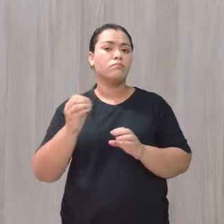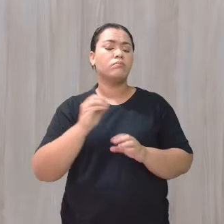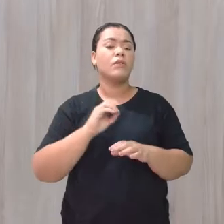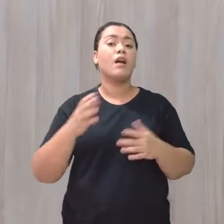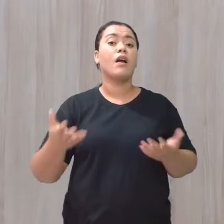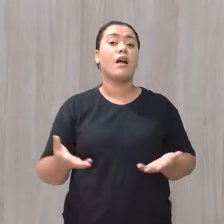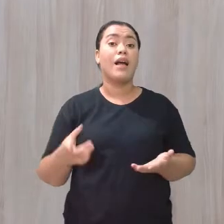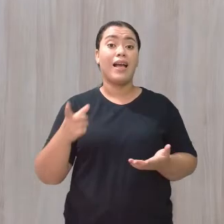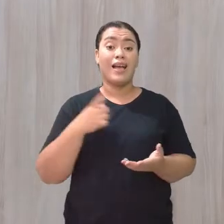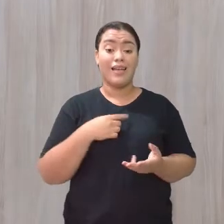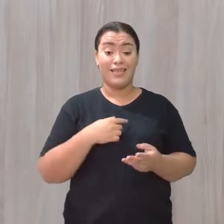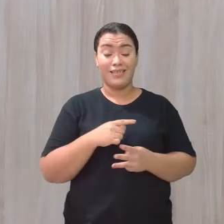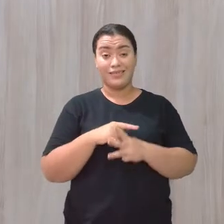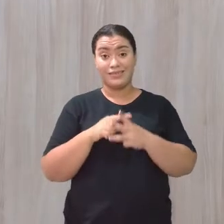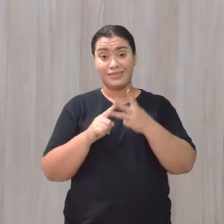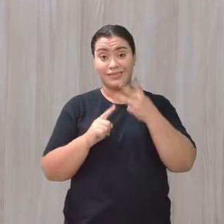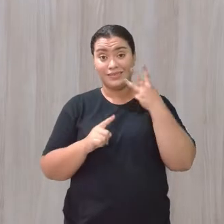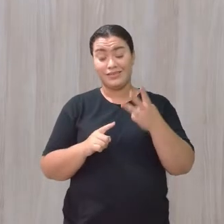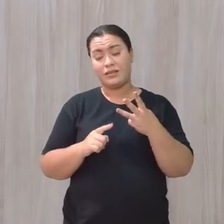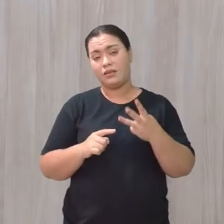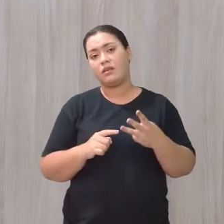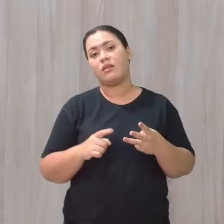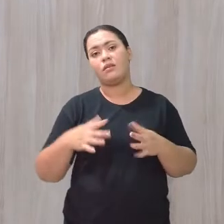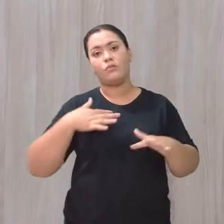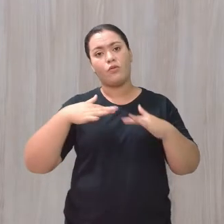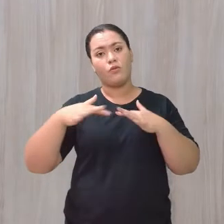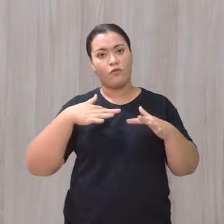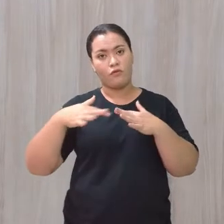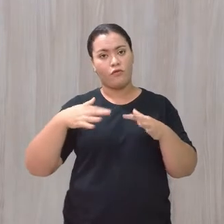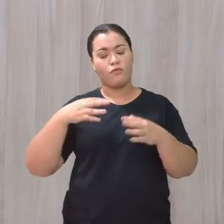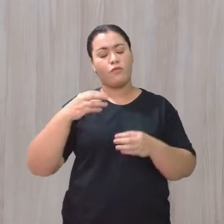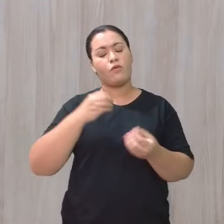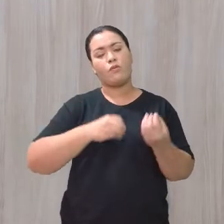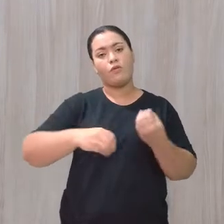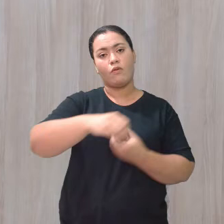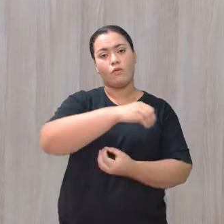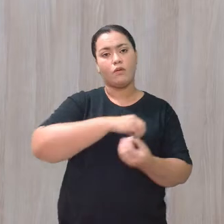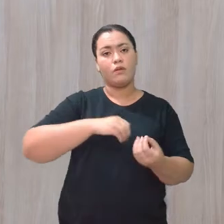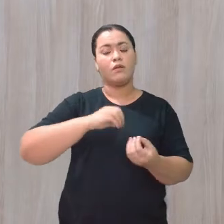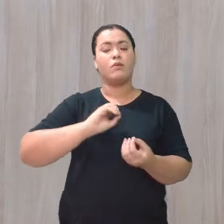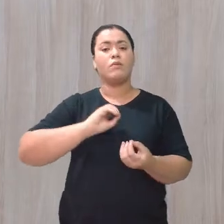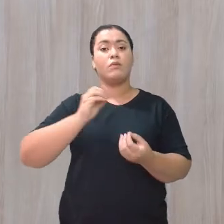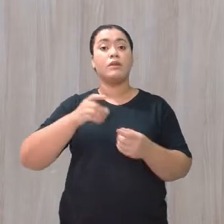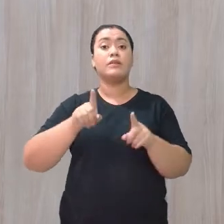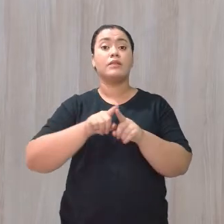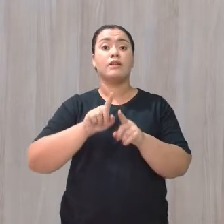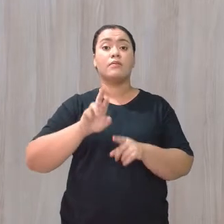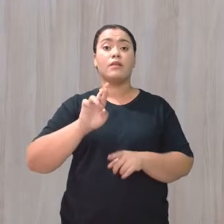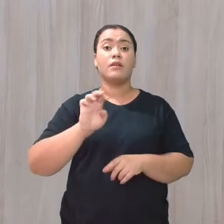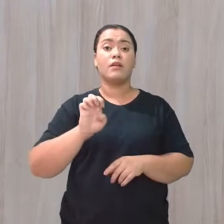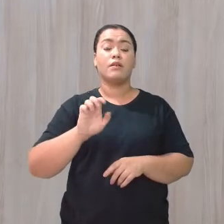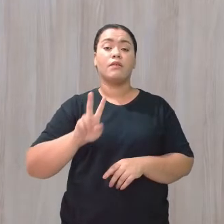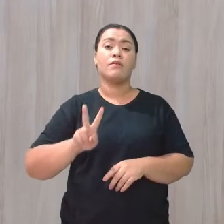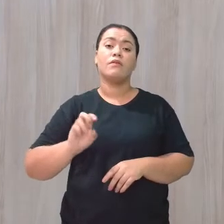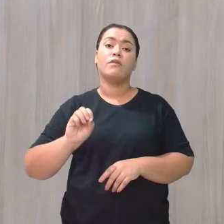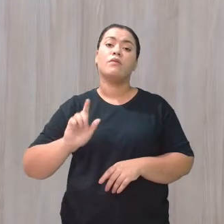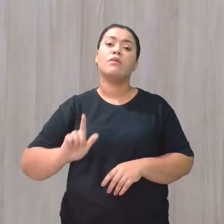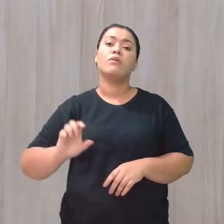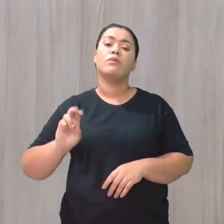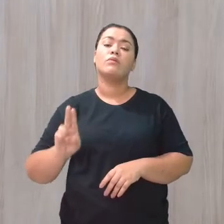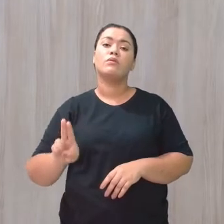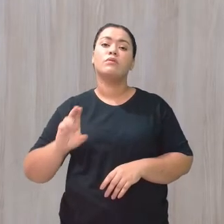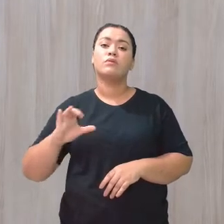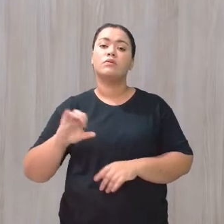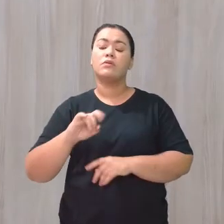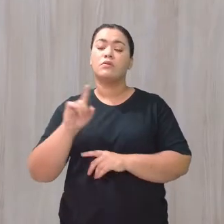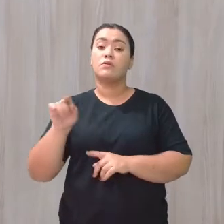realiza os 3 movimentos de rotação, de translação e de revolução, e esses movimentos eles